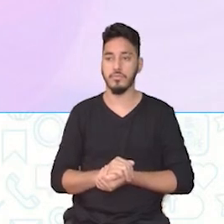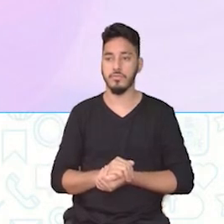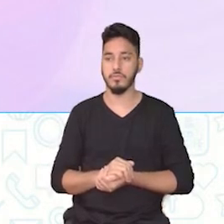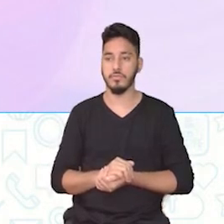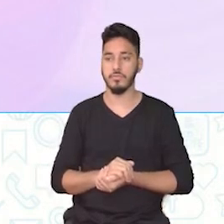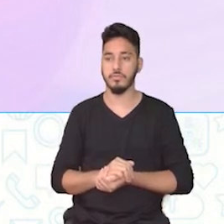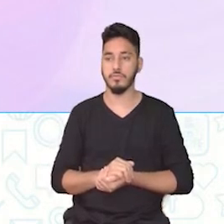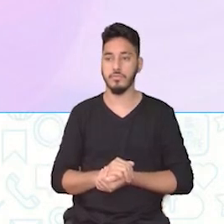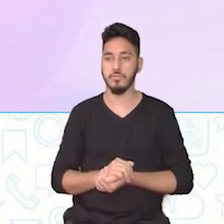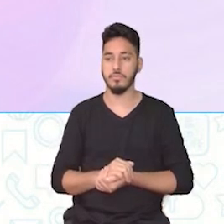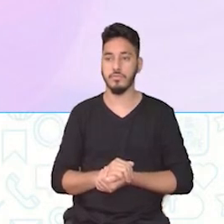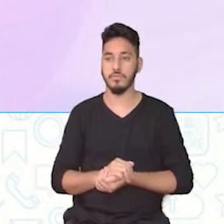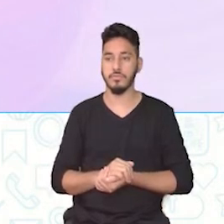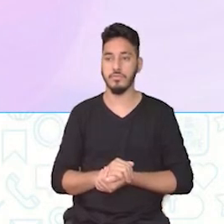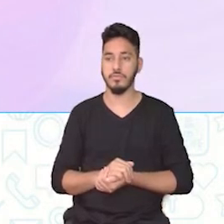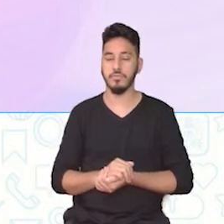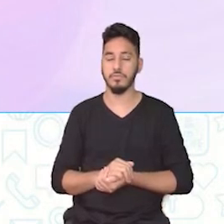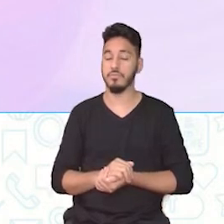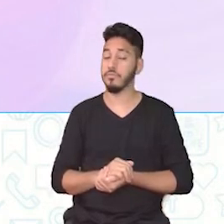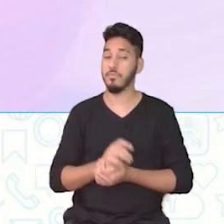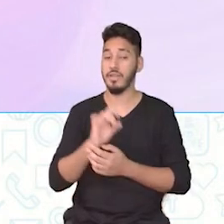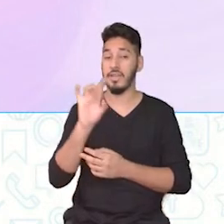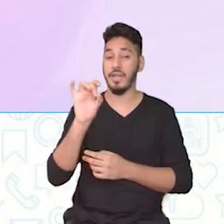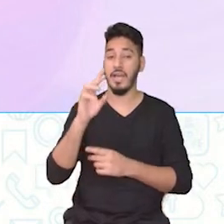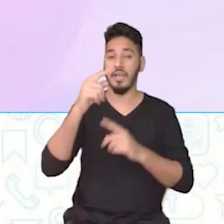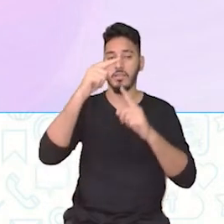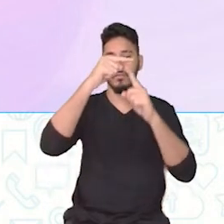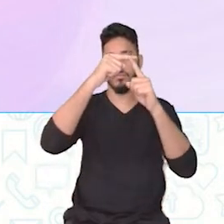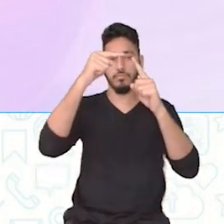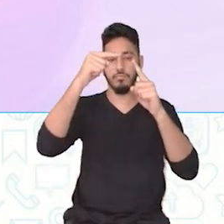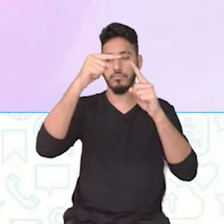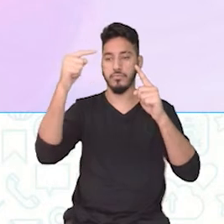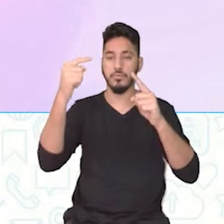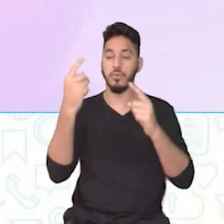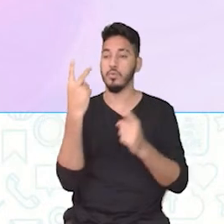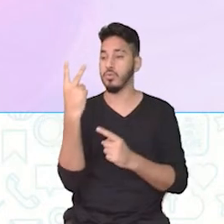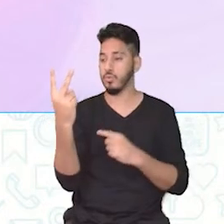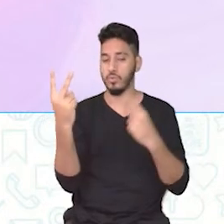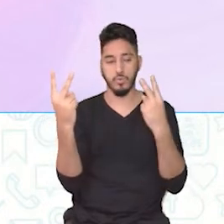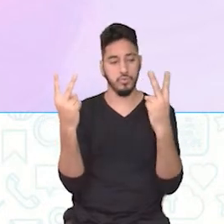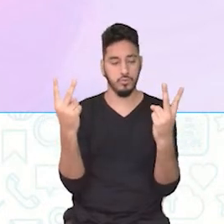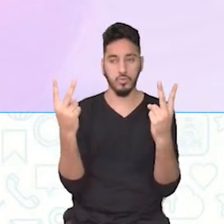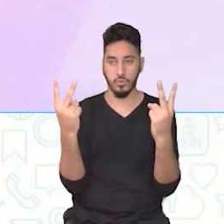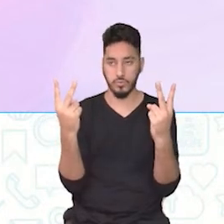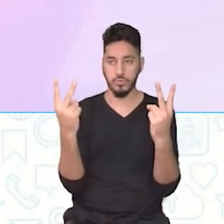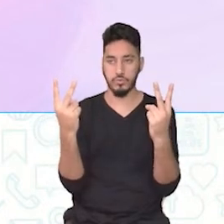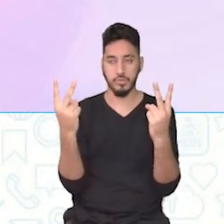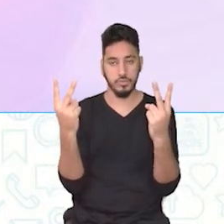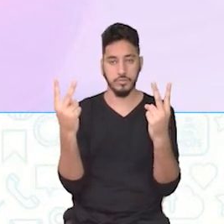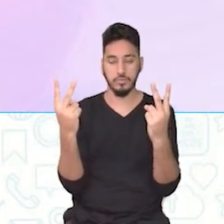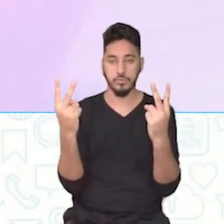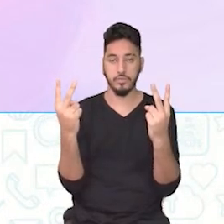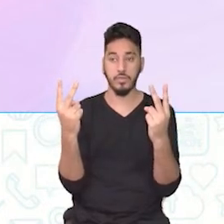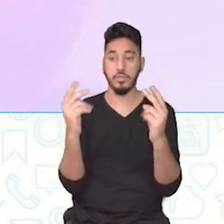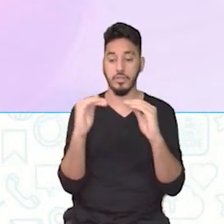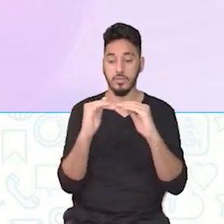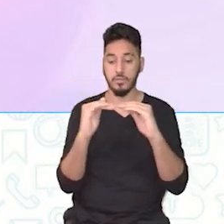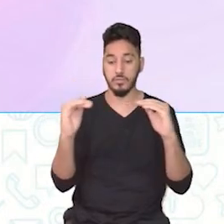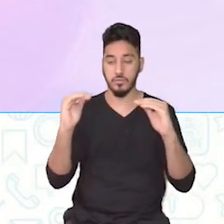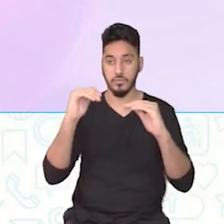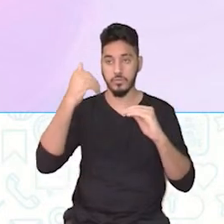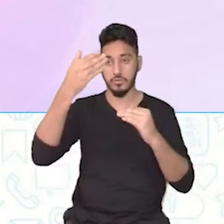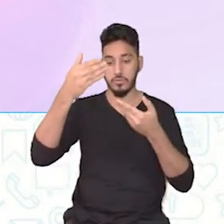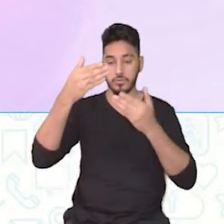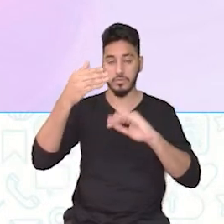cada lado, eu tenho 2 centímetros, né? E nas paralelas, eu